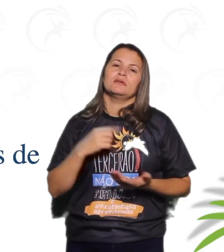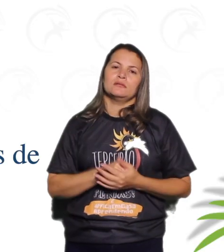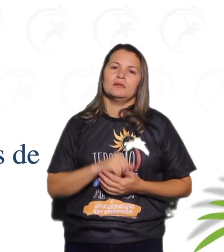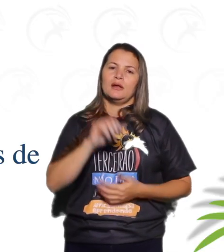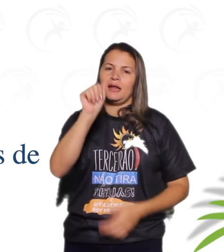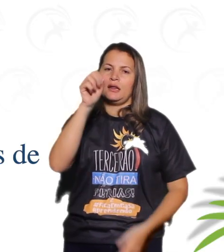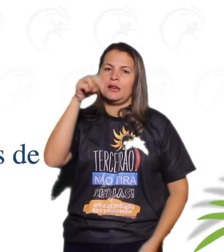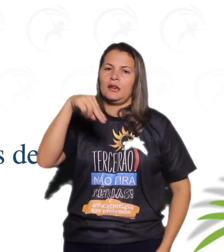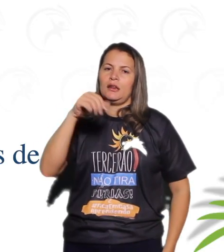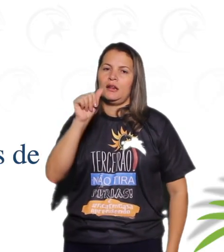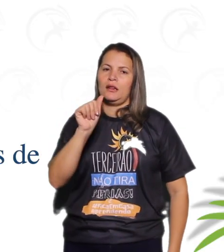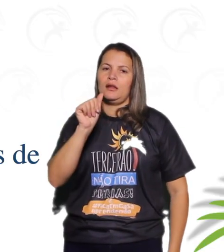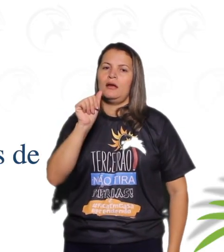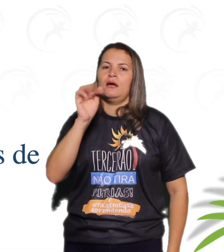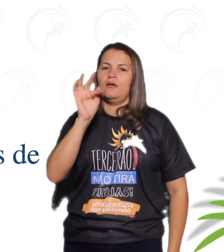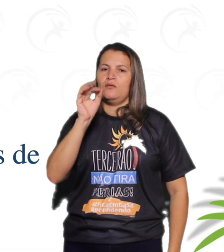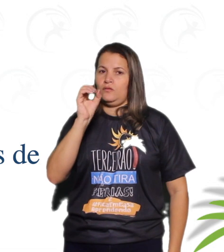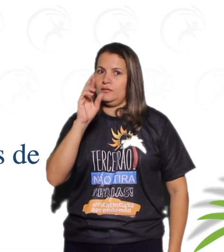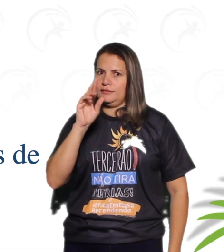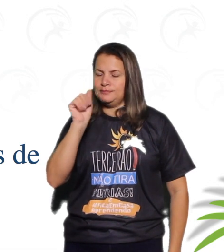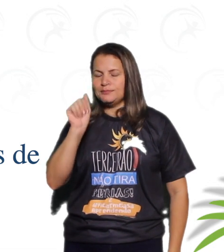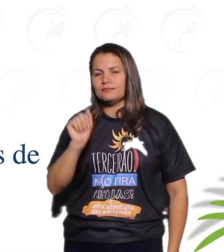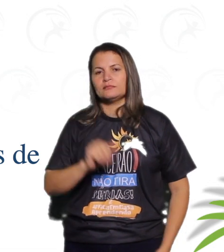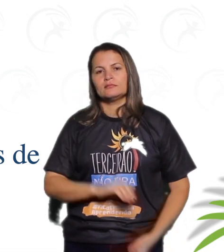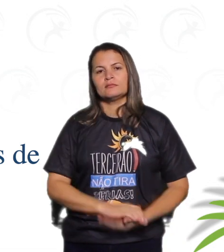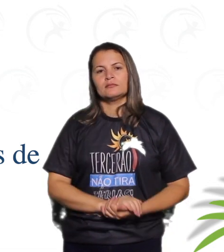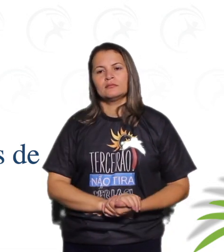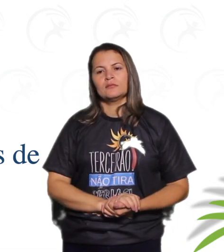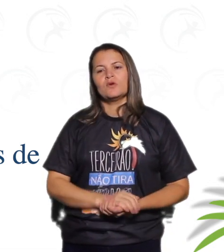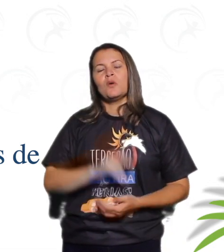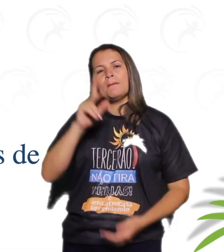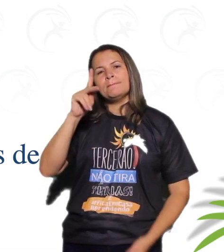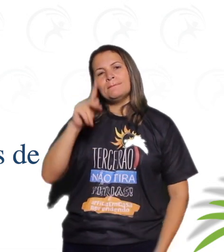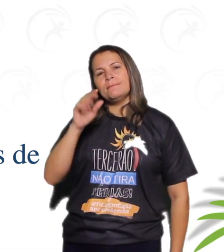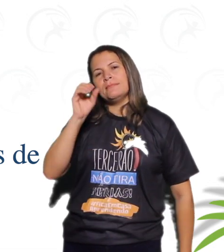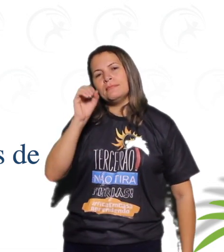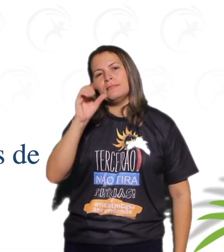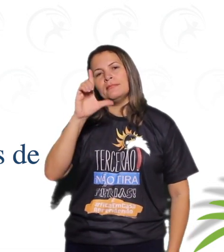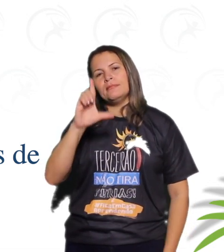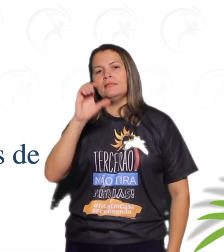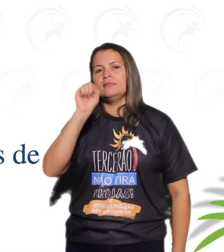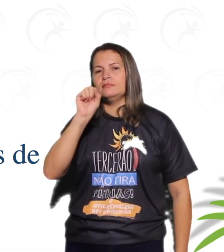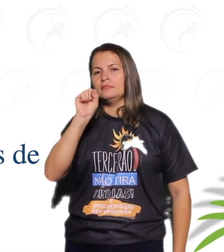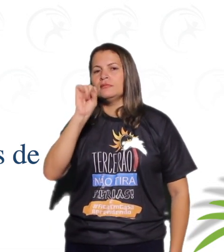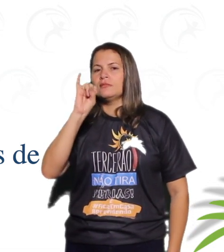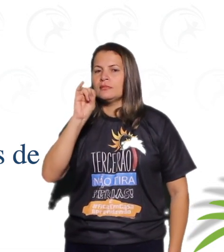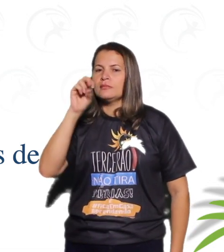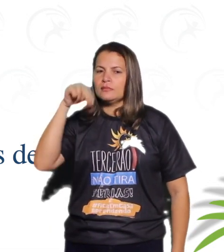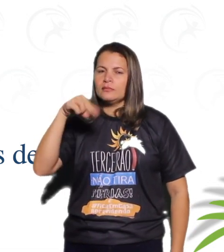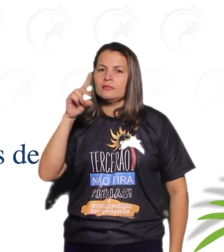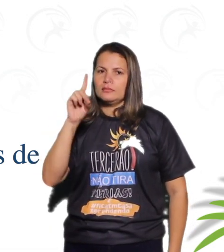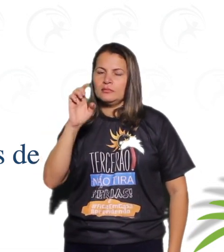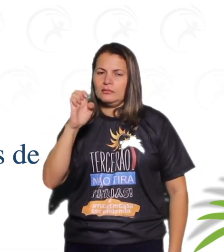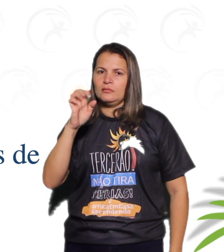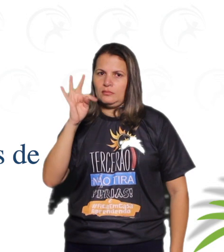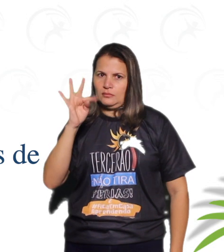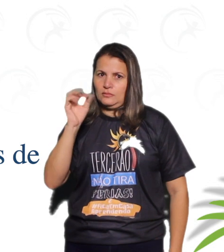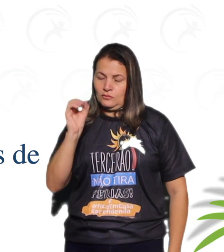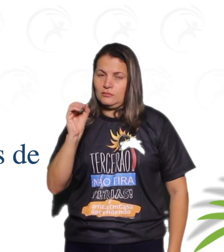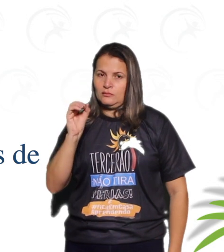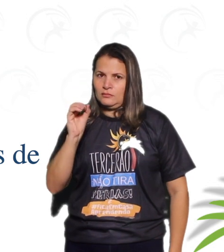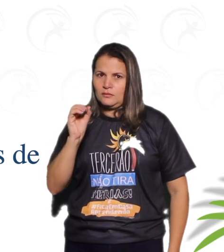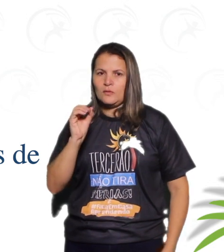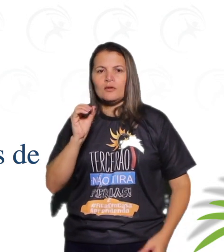aí eu tenho a anáfora. O polissíndeto, poli, muitos. Síndetos, muitos síndetos. O que são